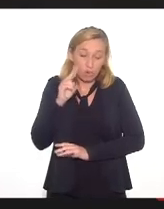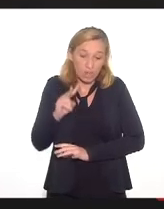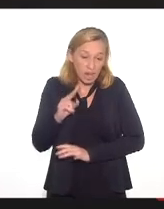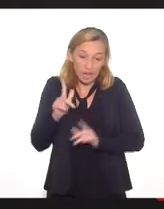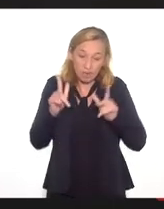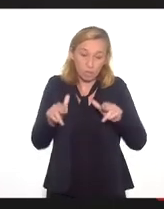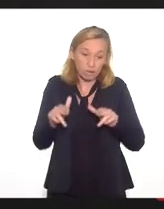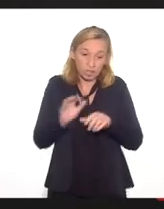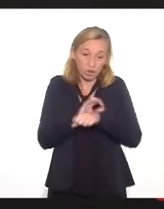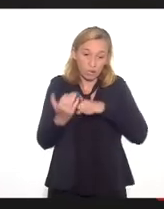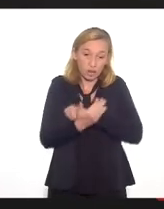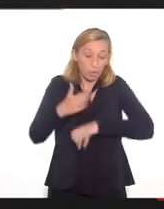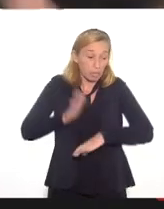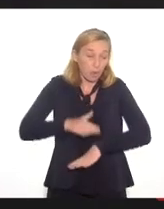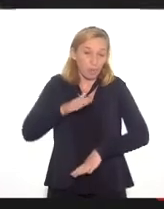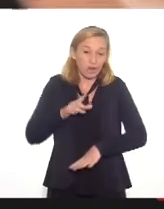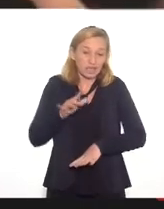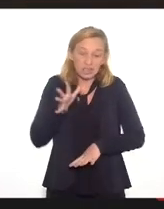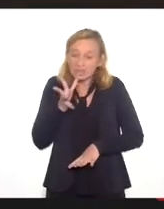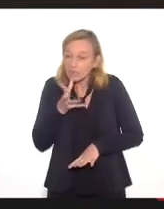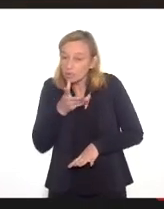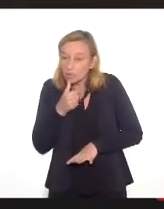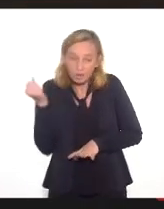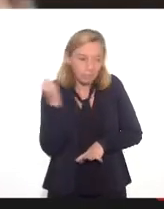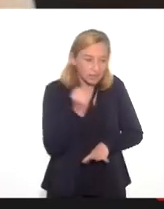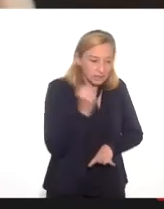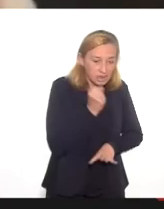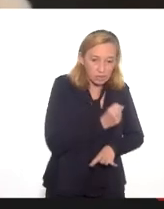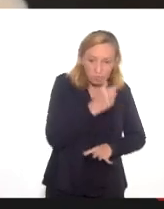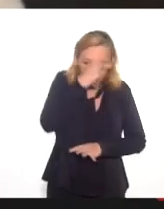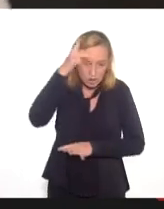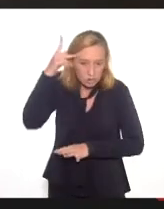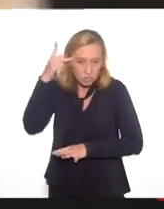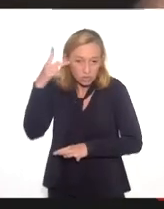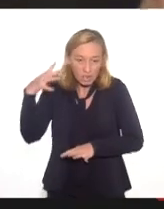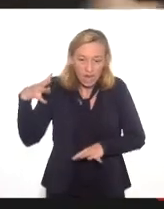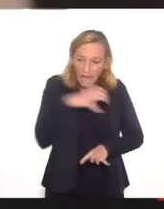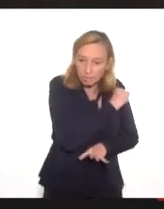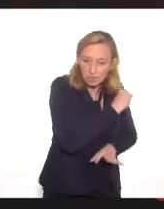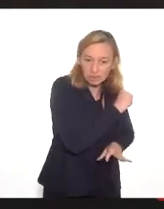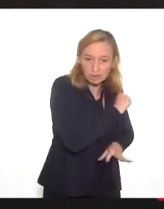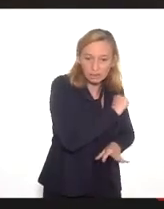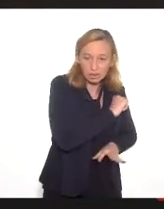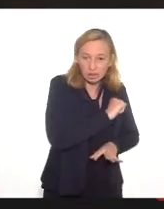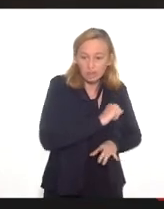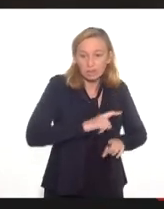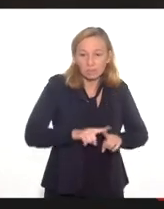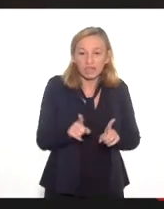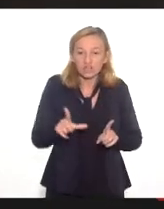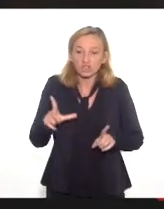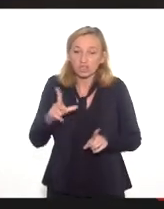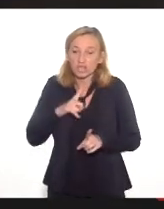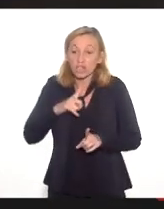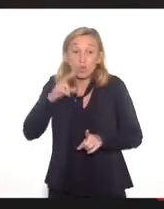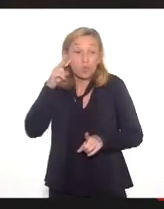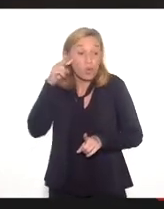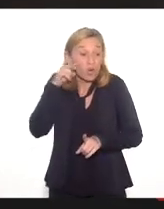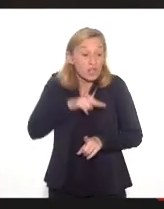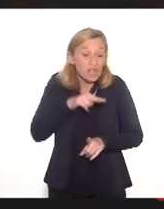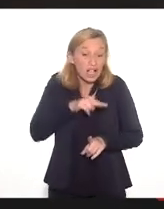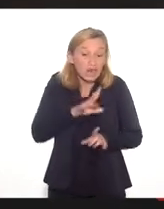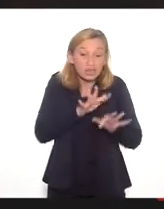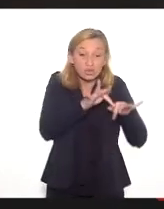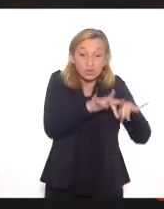que ela esteja demorando e matando pessoas de uma forma desesperadora ela tem um olhar de um